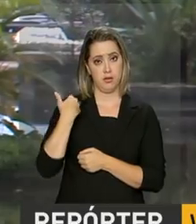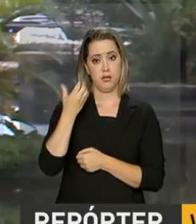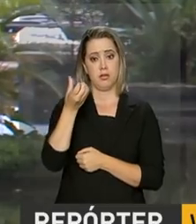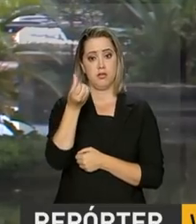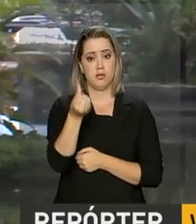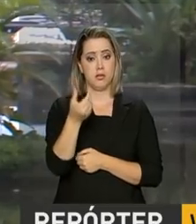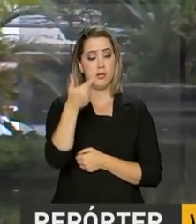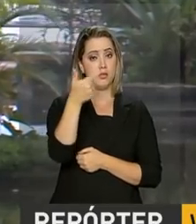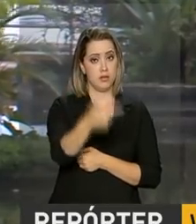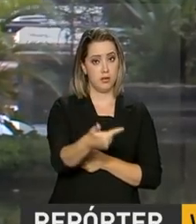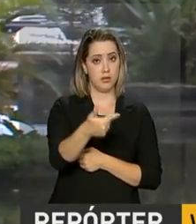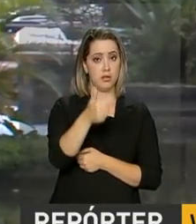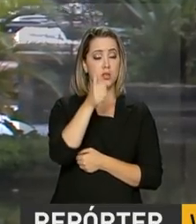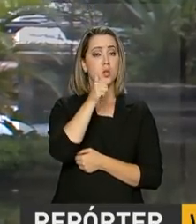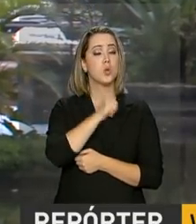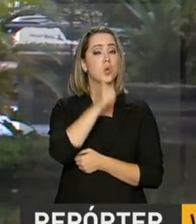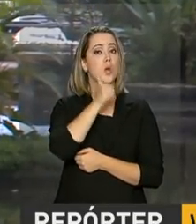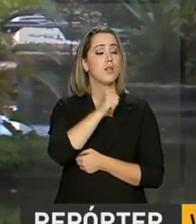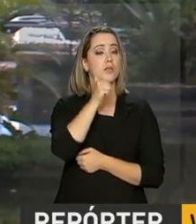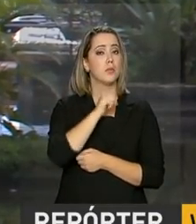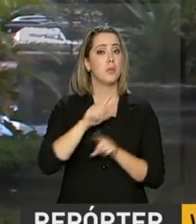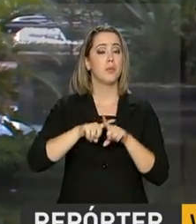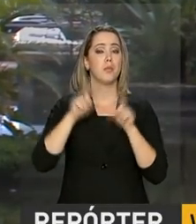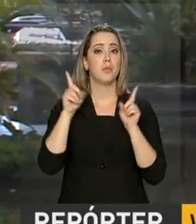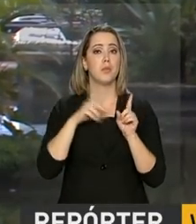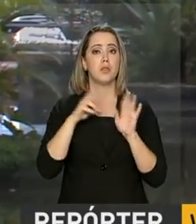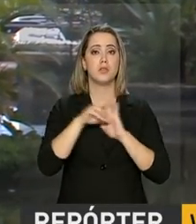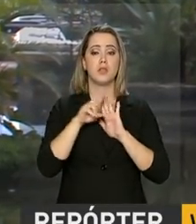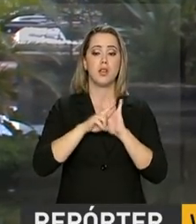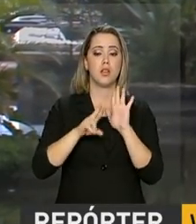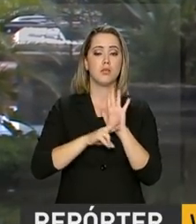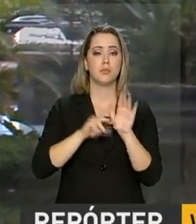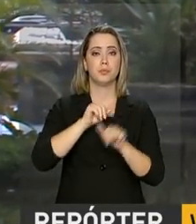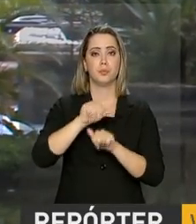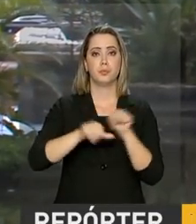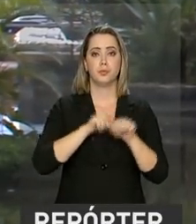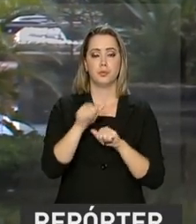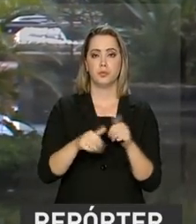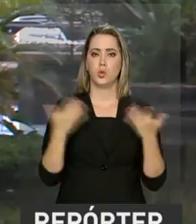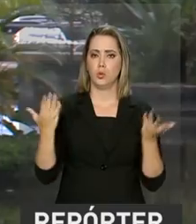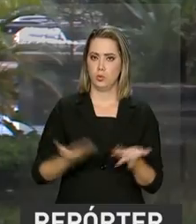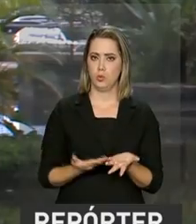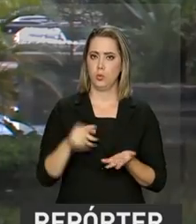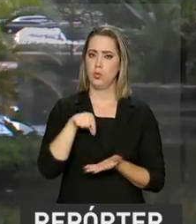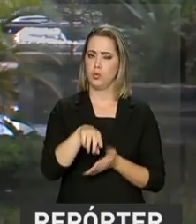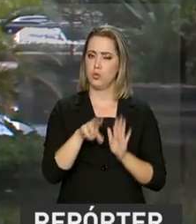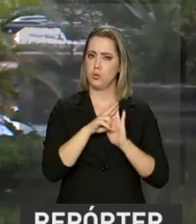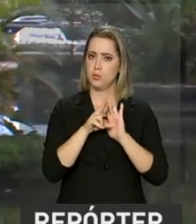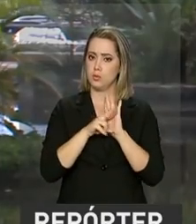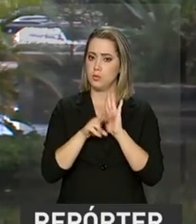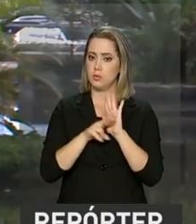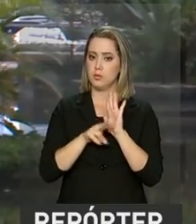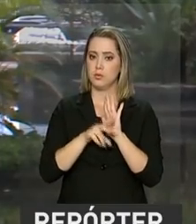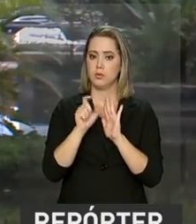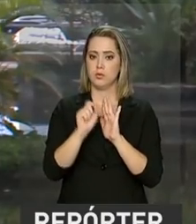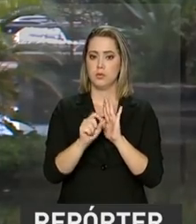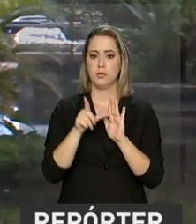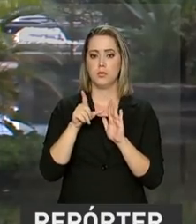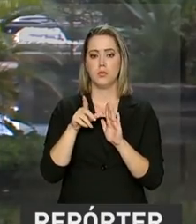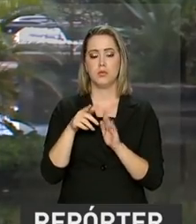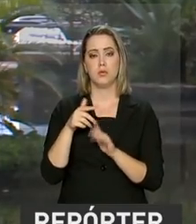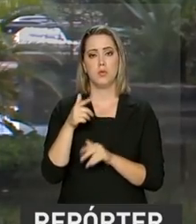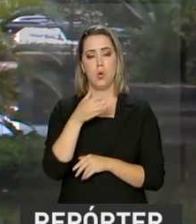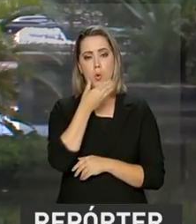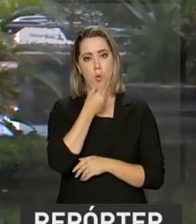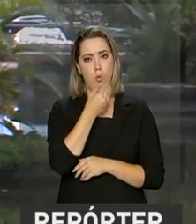de 62 anos. Entretanto, há regras de transição. Atualmente, essas regras de transição será de